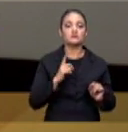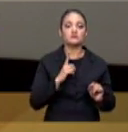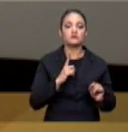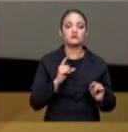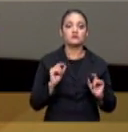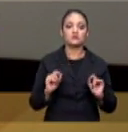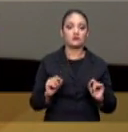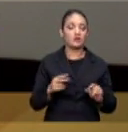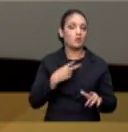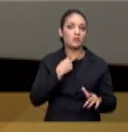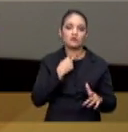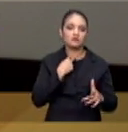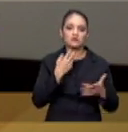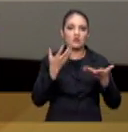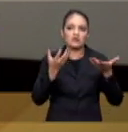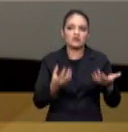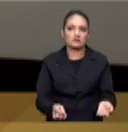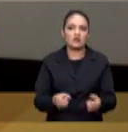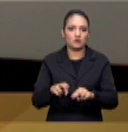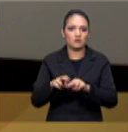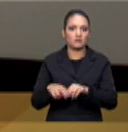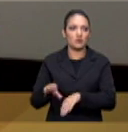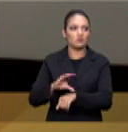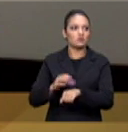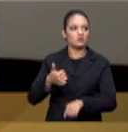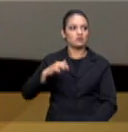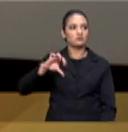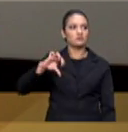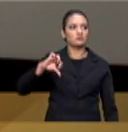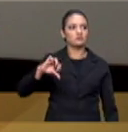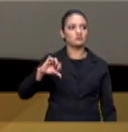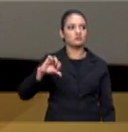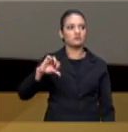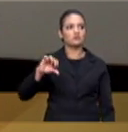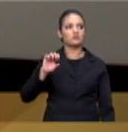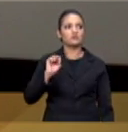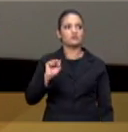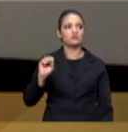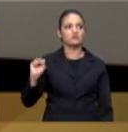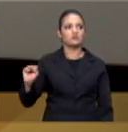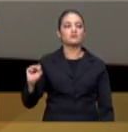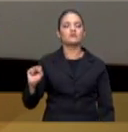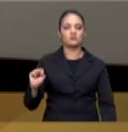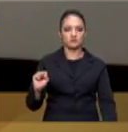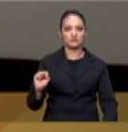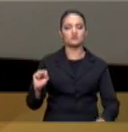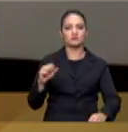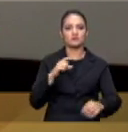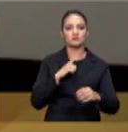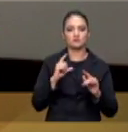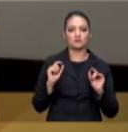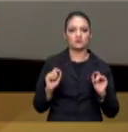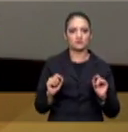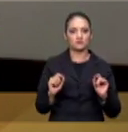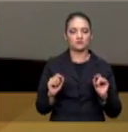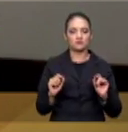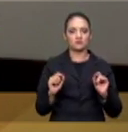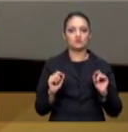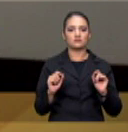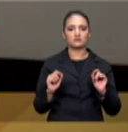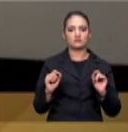sido recepcionado pela Constituição, porque ele fala, no artigo 85, que serão distribuídos pela